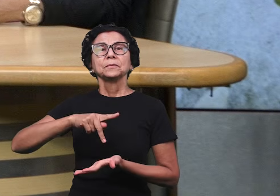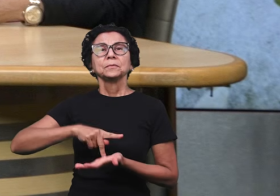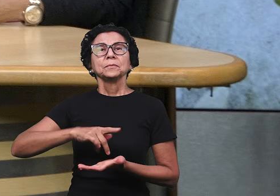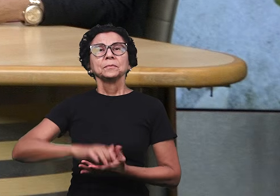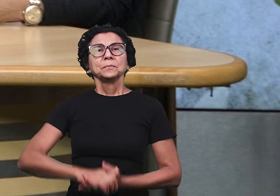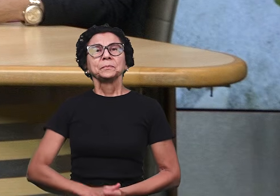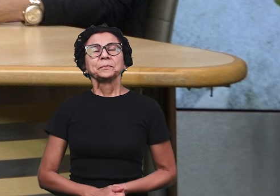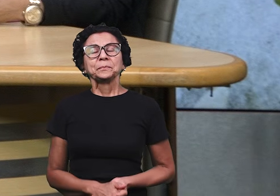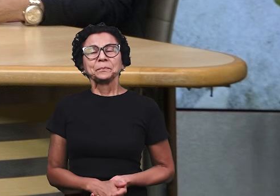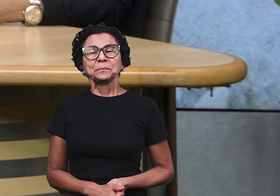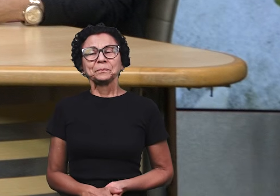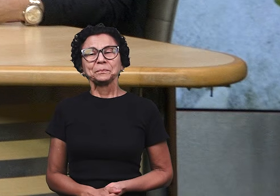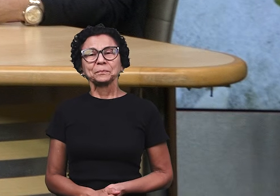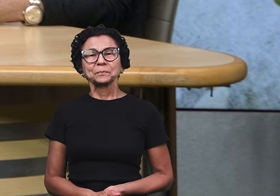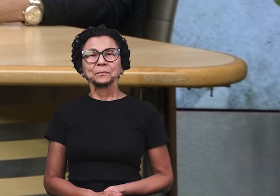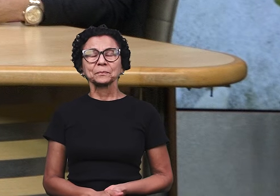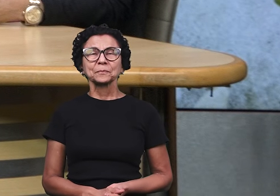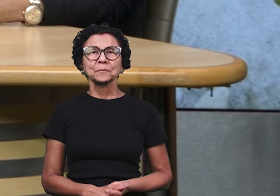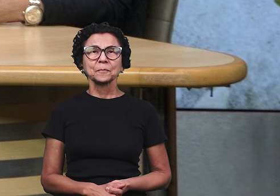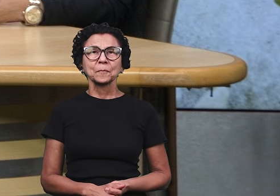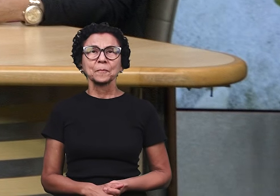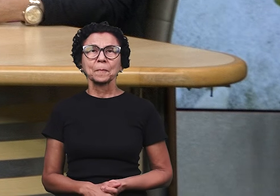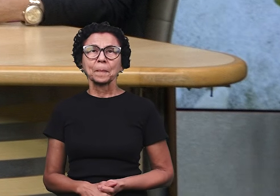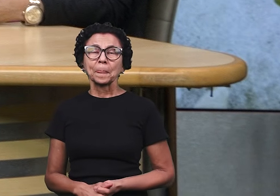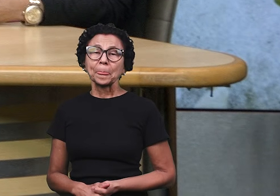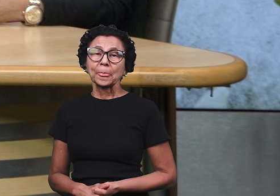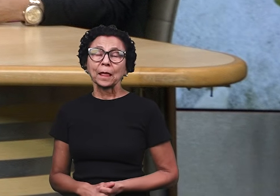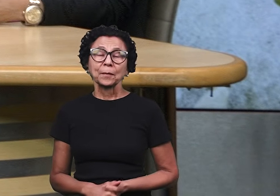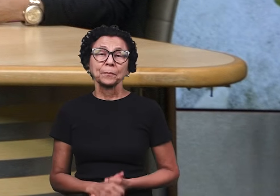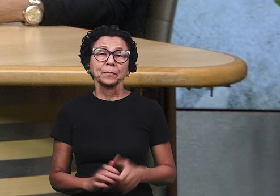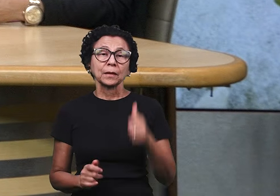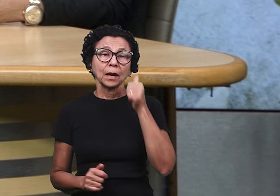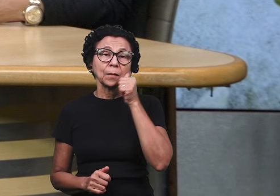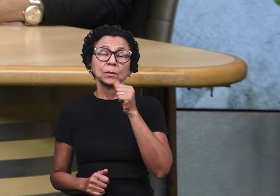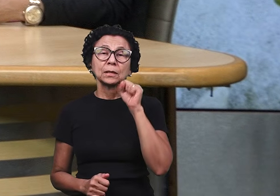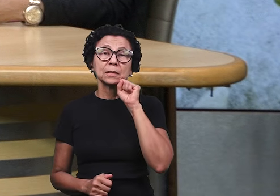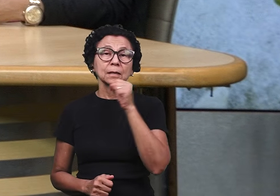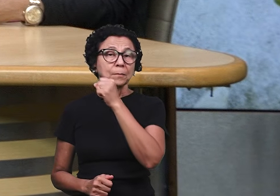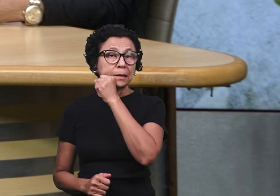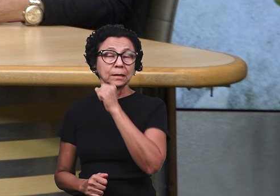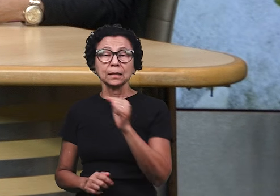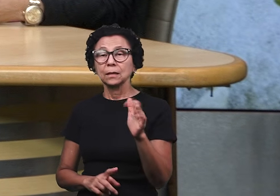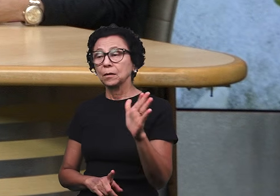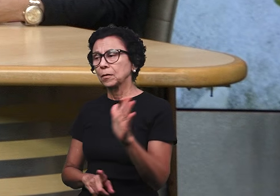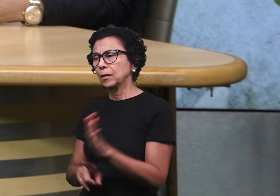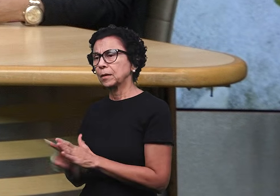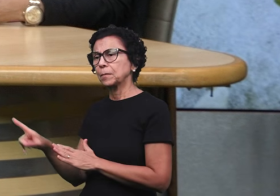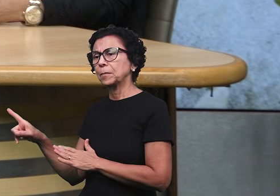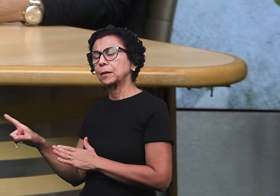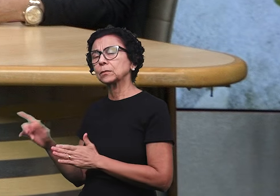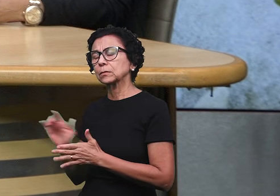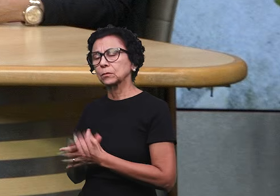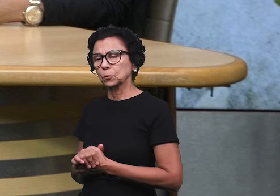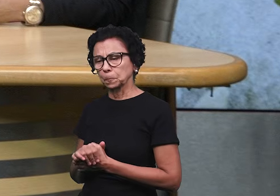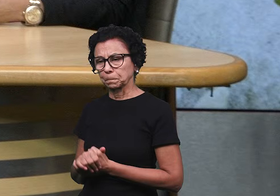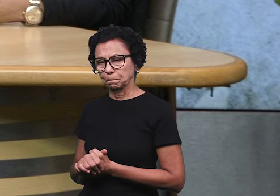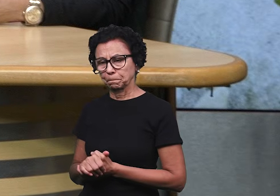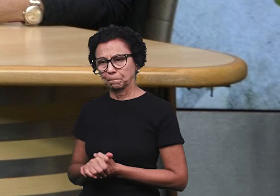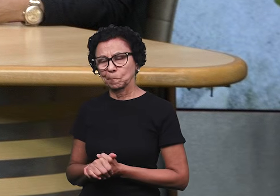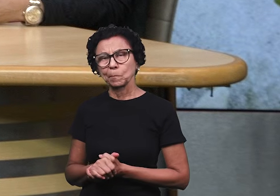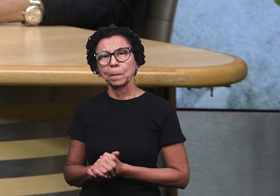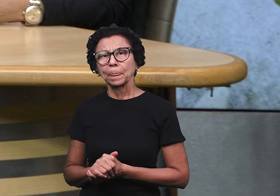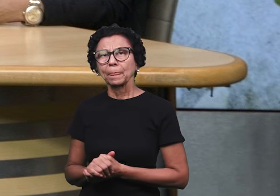aí a pergunta que ela fez foi a pergunta errada, né? O que ela perguntou ao Senhor é